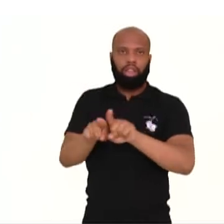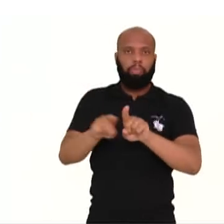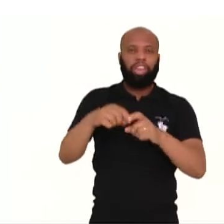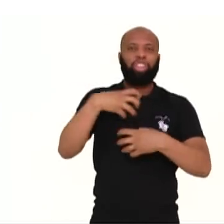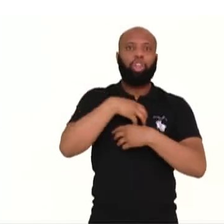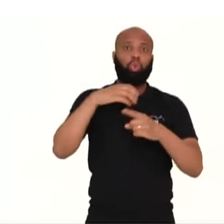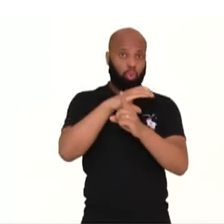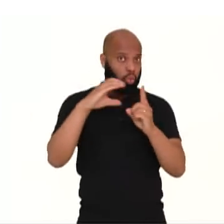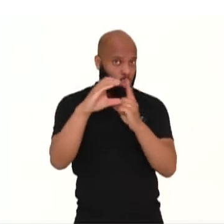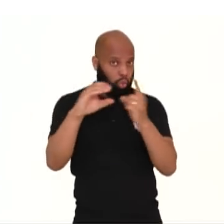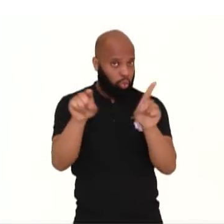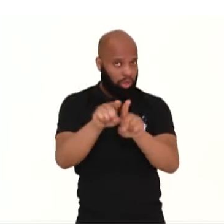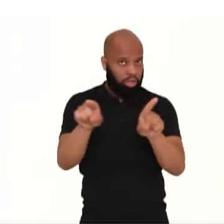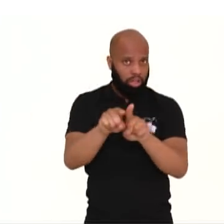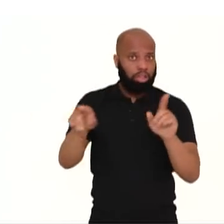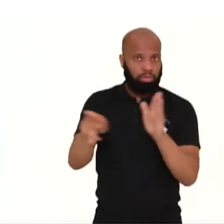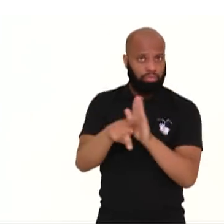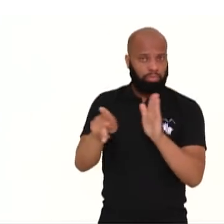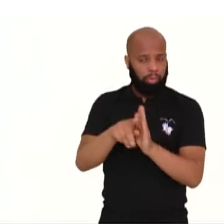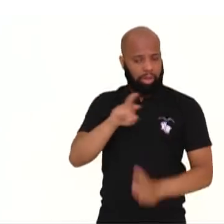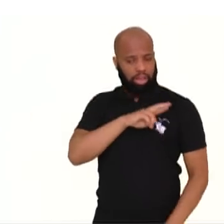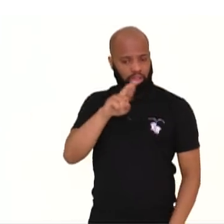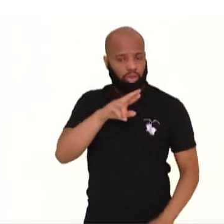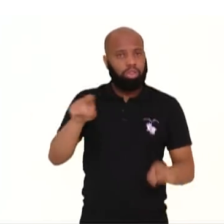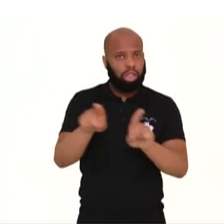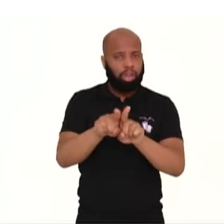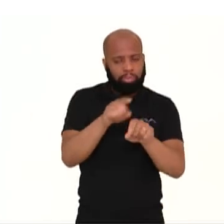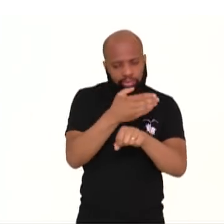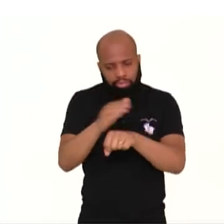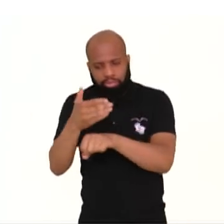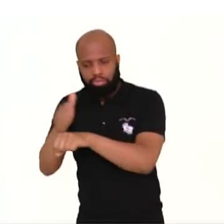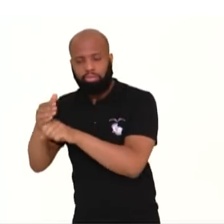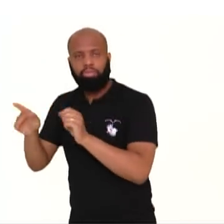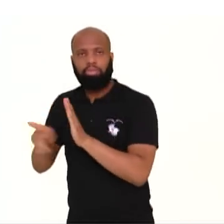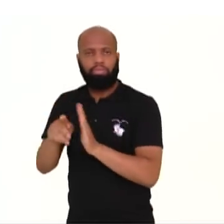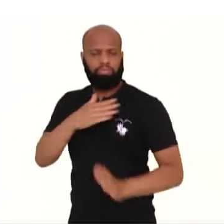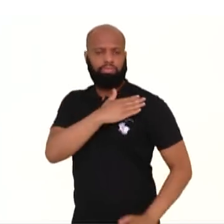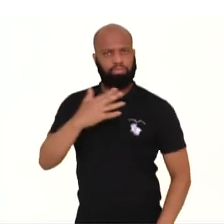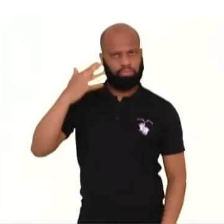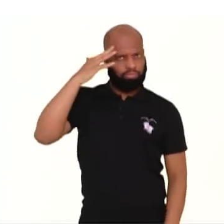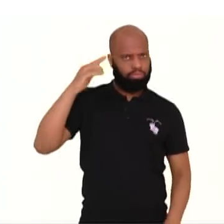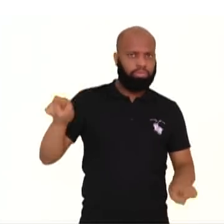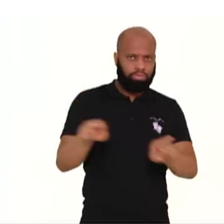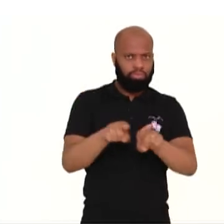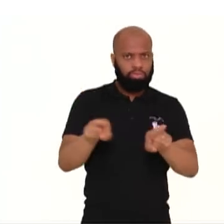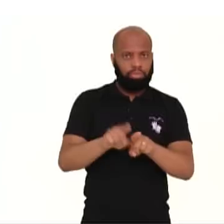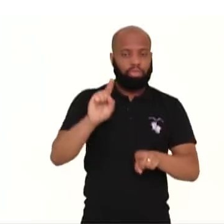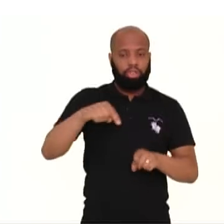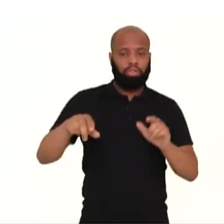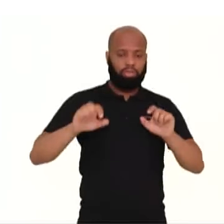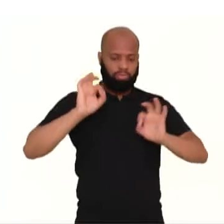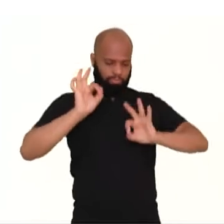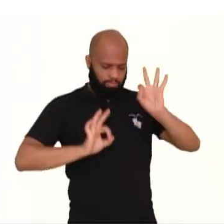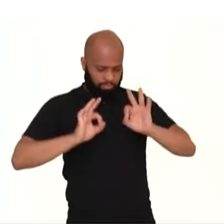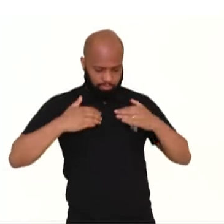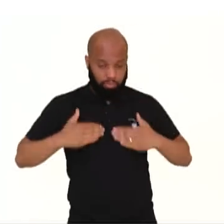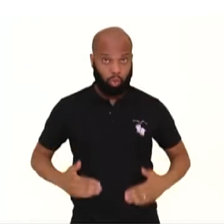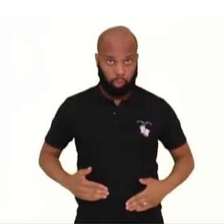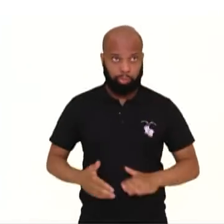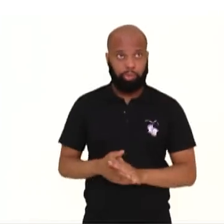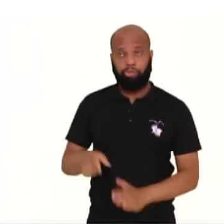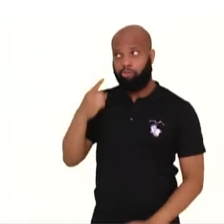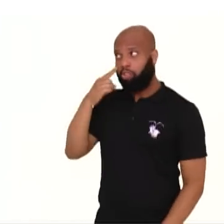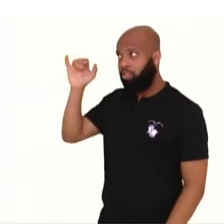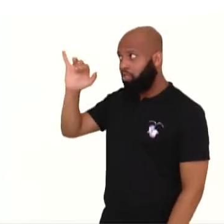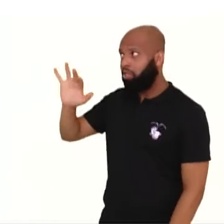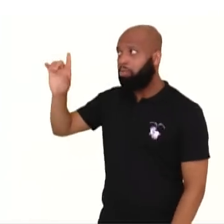de serem, obviamente, um treinamento militar, com ênfase na preparação física, né? Esta imagem é uma